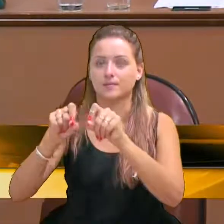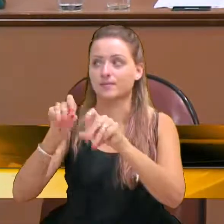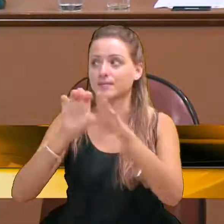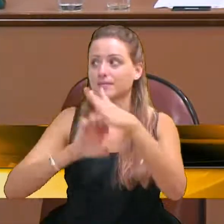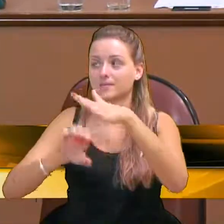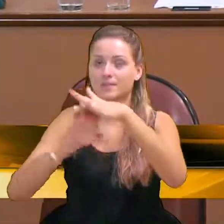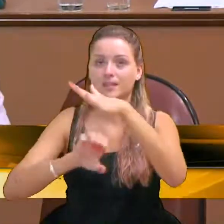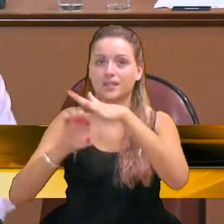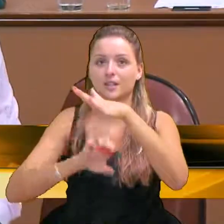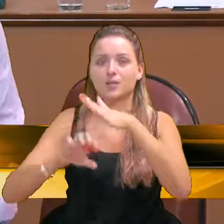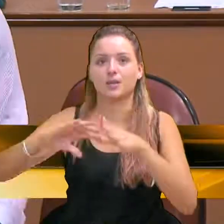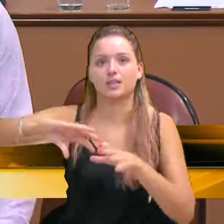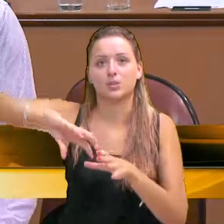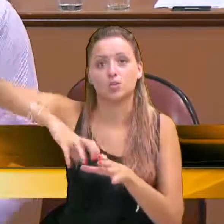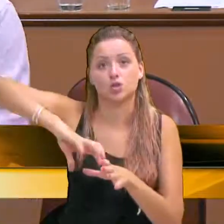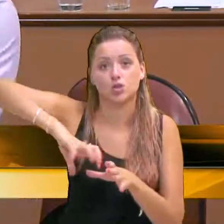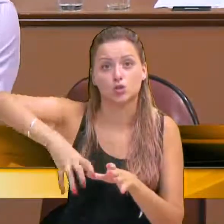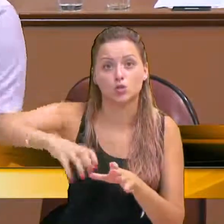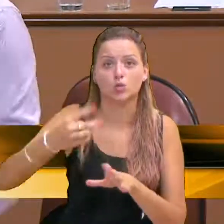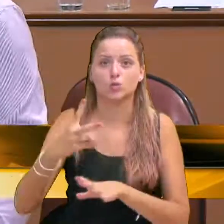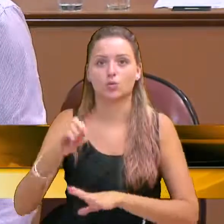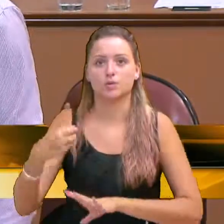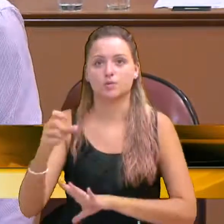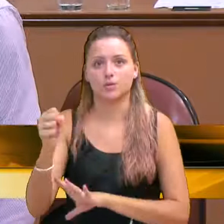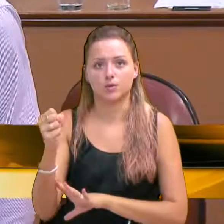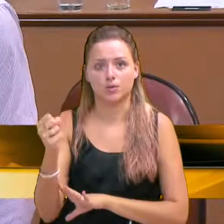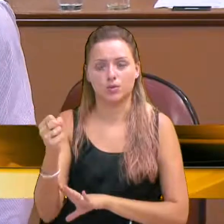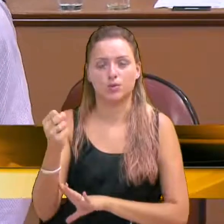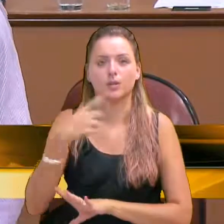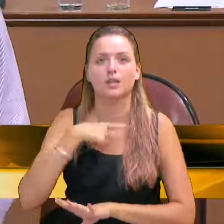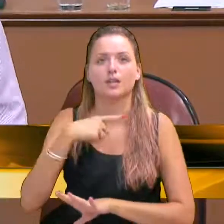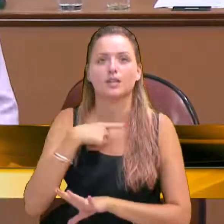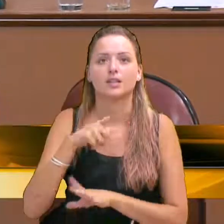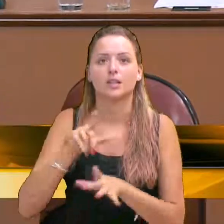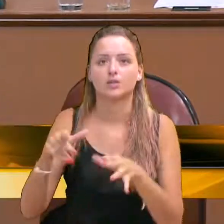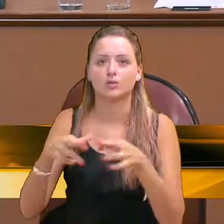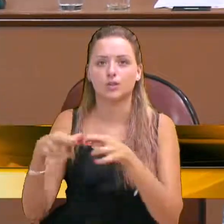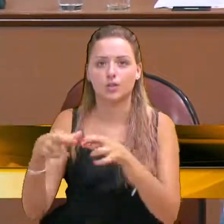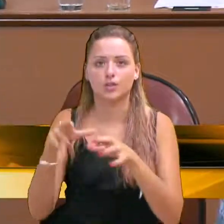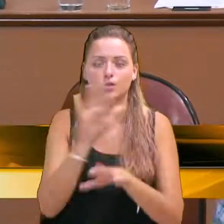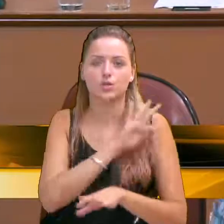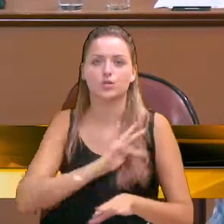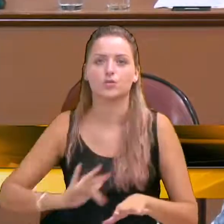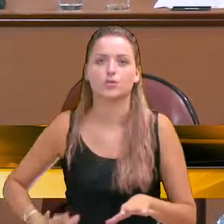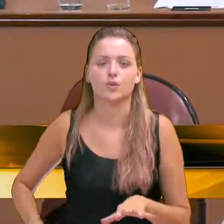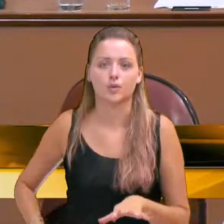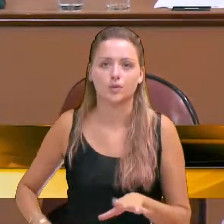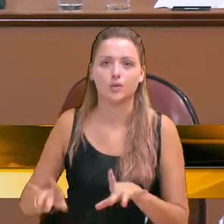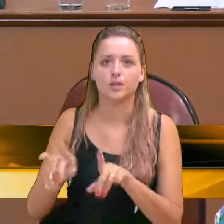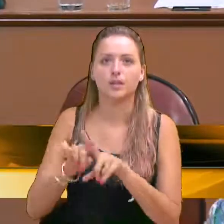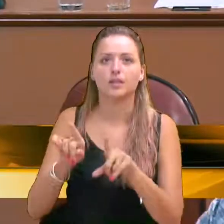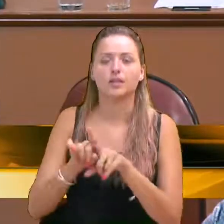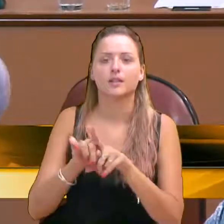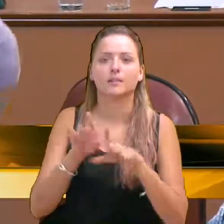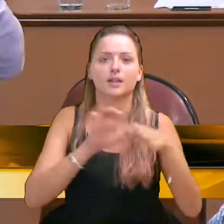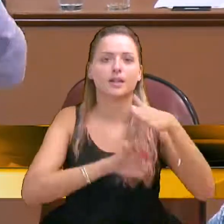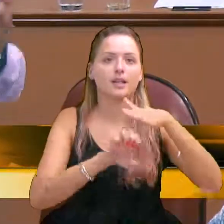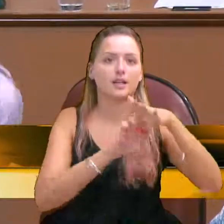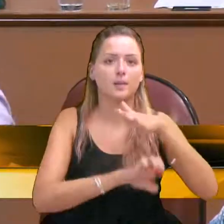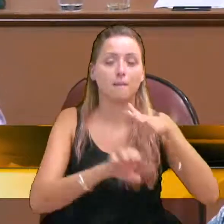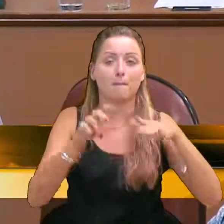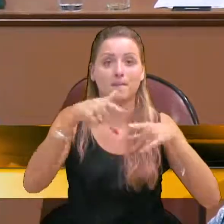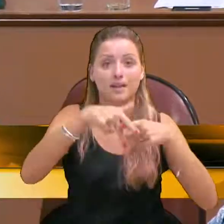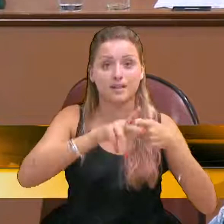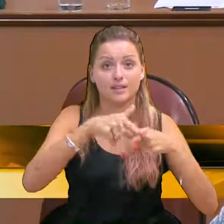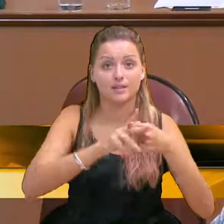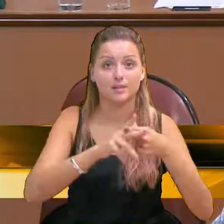de sucro ali em 2018 se localizando ali em Farroupilha, empresa metal mecânico, asfalto